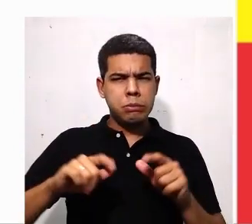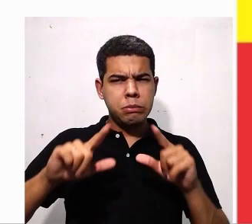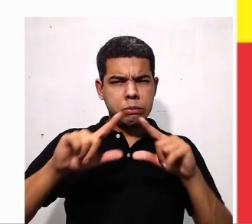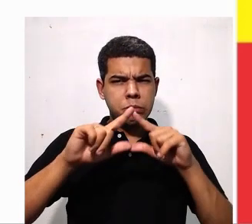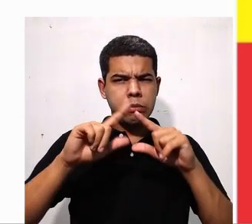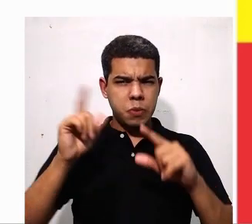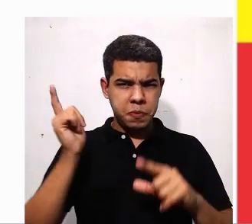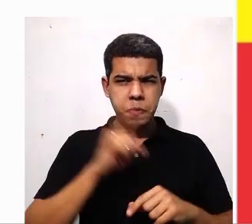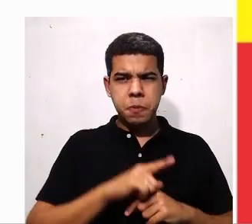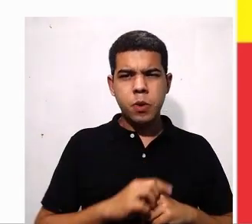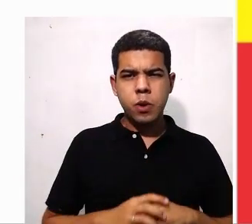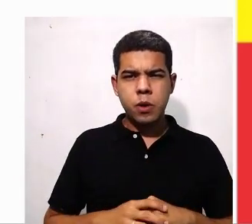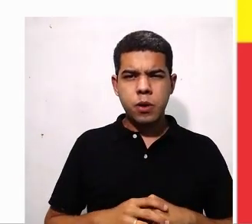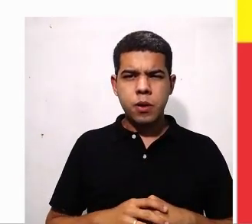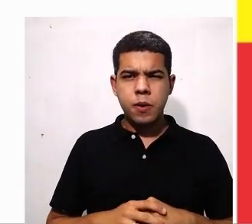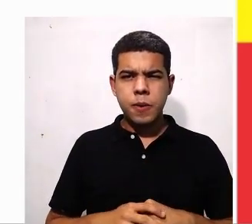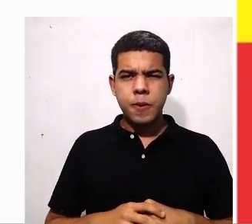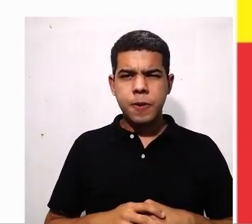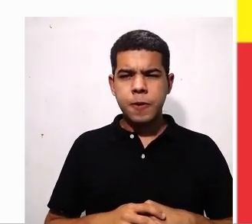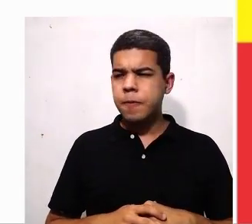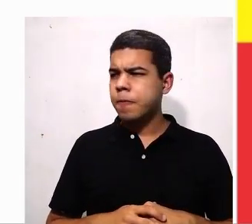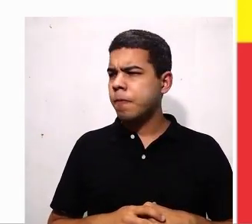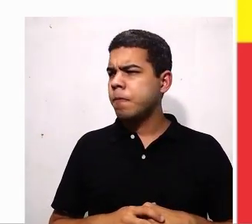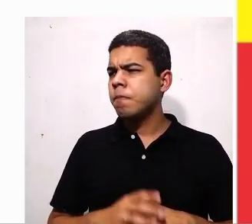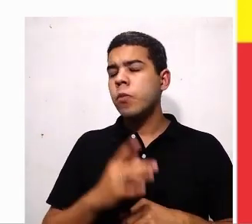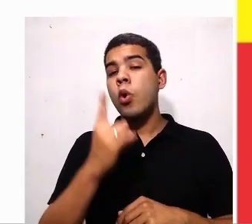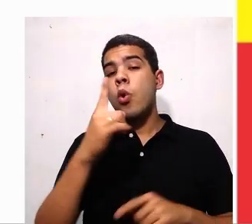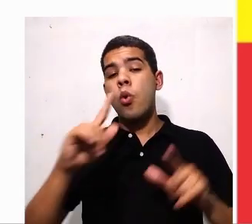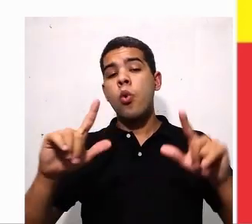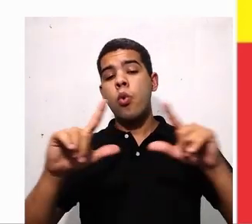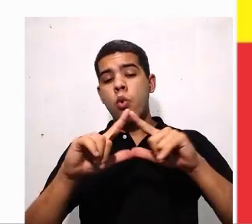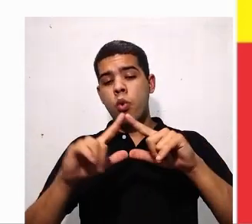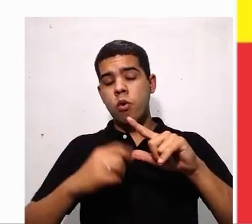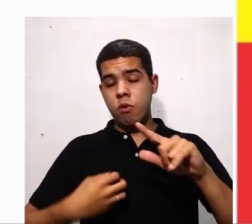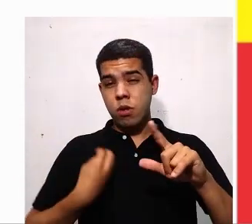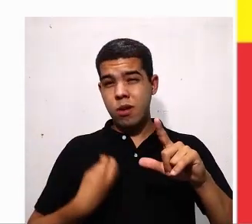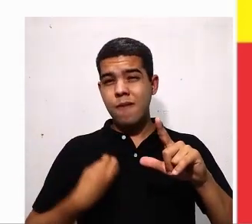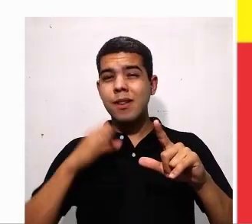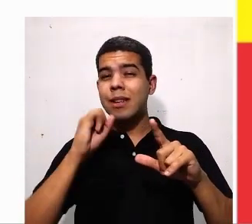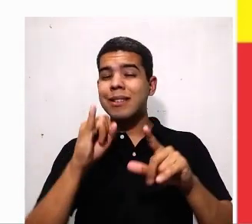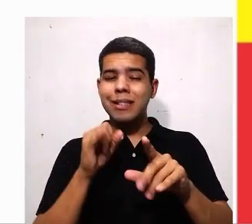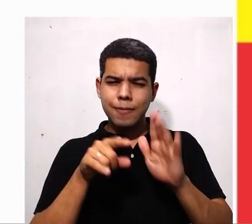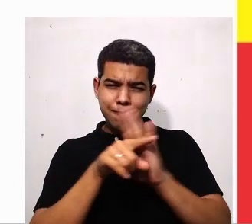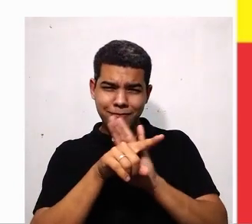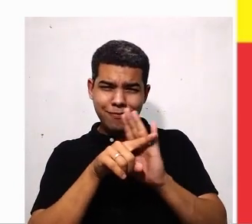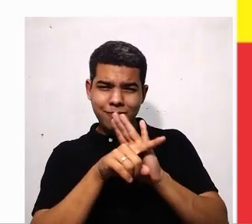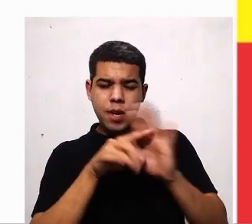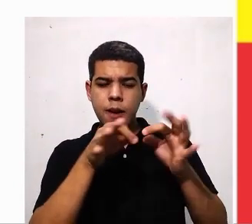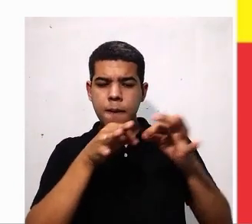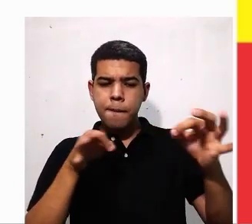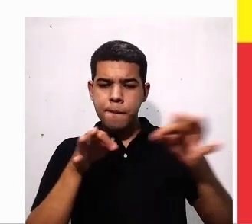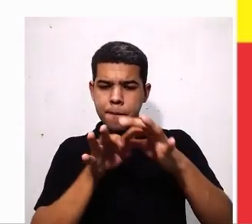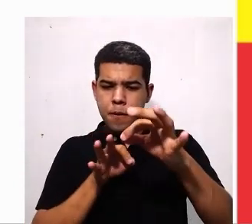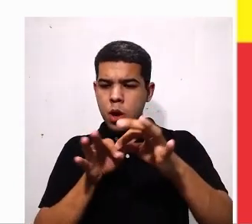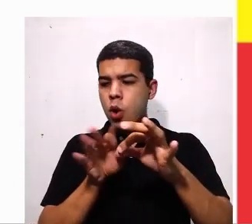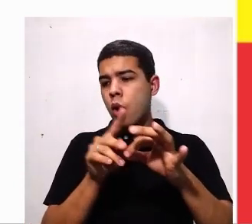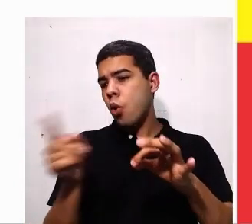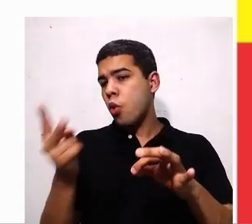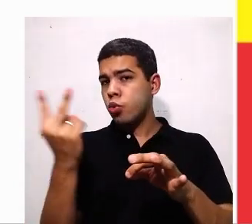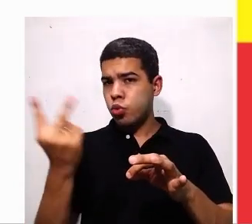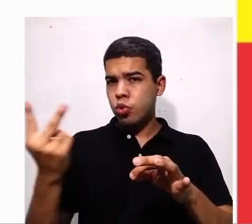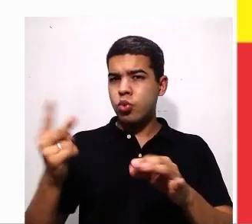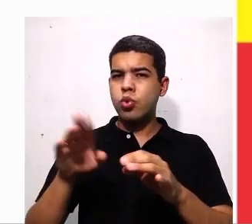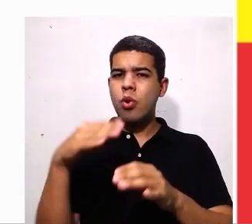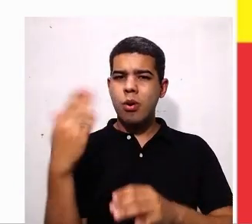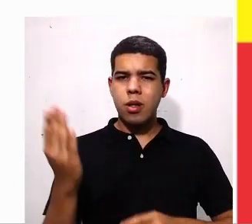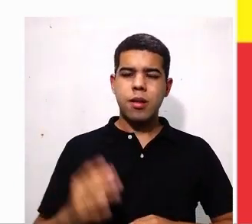cada medida com a soma dos outros dois lados. E nos 3 casos, se a soma dos outros dois lados for maior do que o